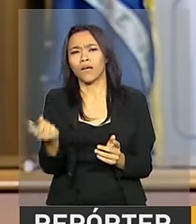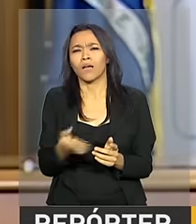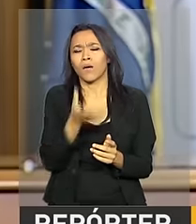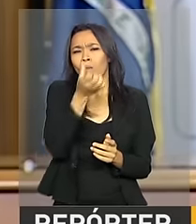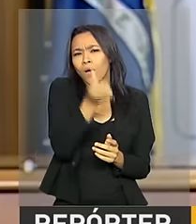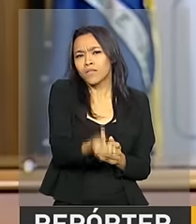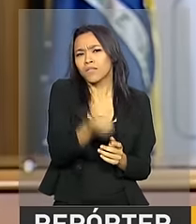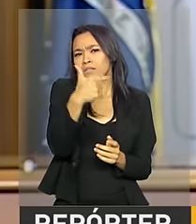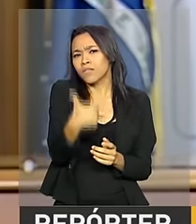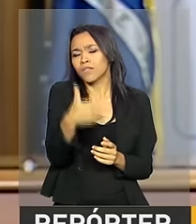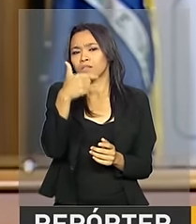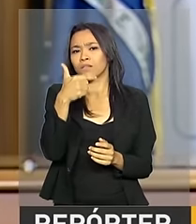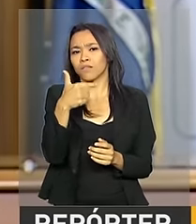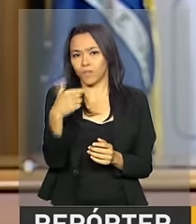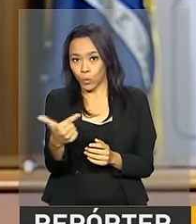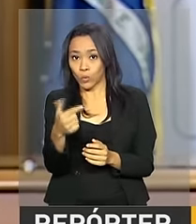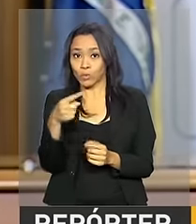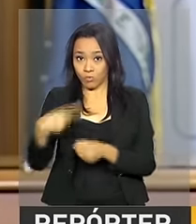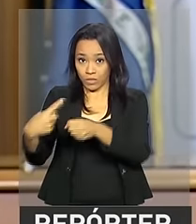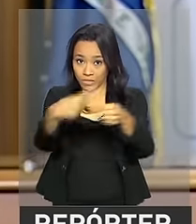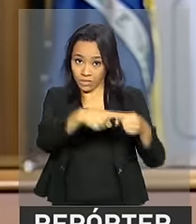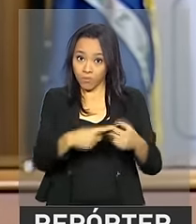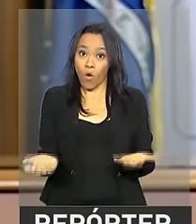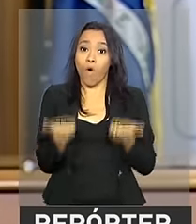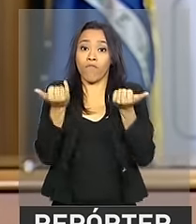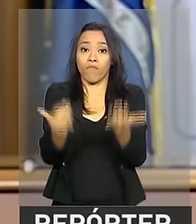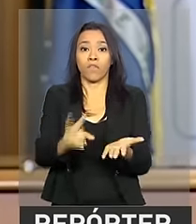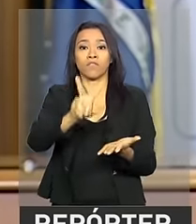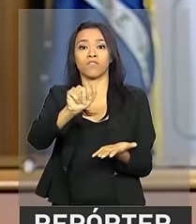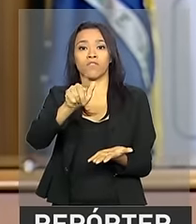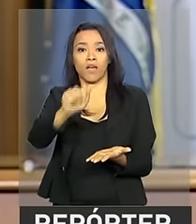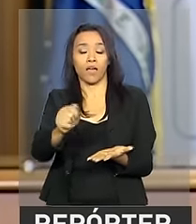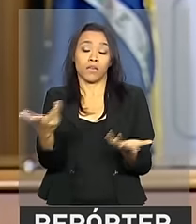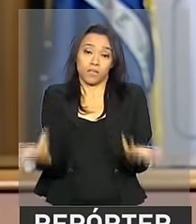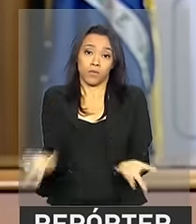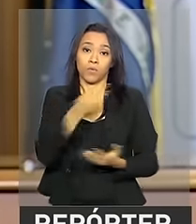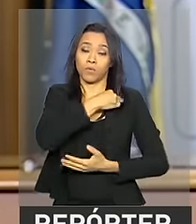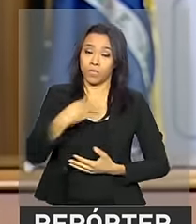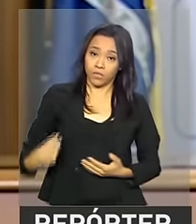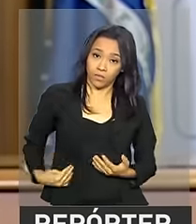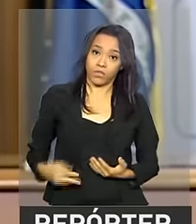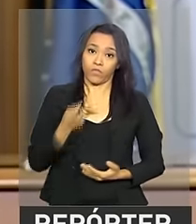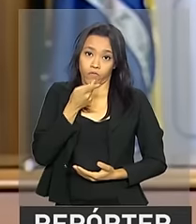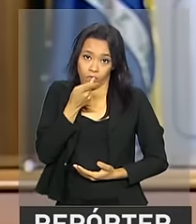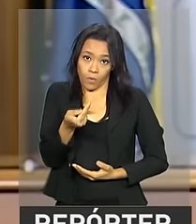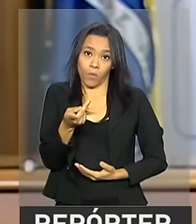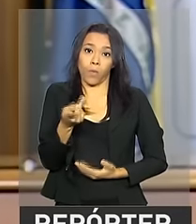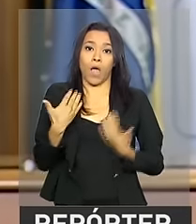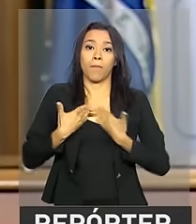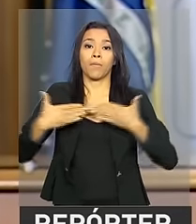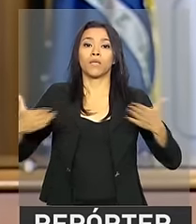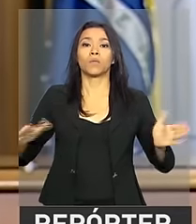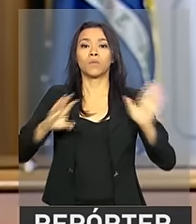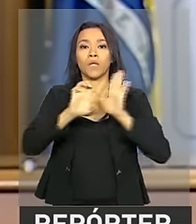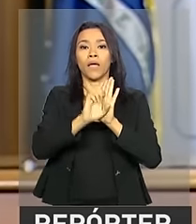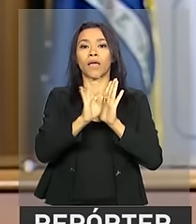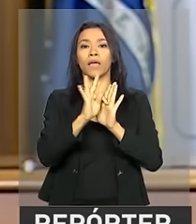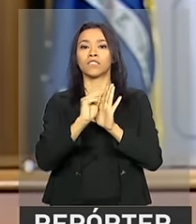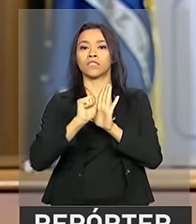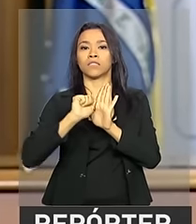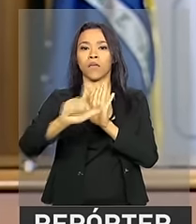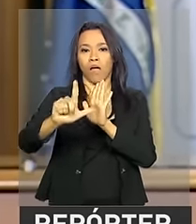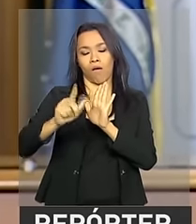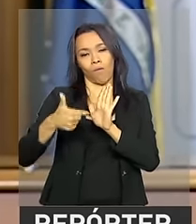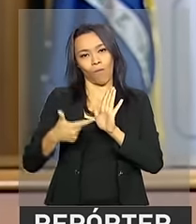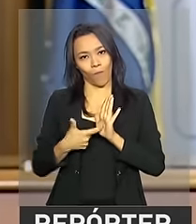462 municípios. O ministro da Saúde, Ricardo Barros, anunciou a abertura do edital, dizendo que as